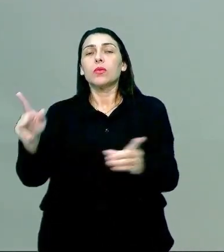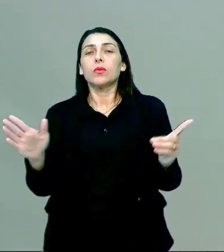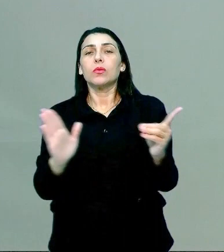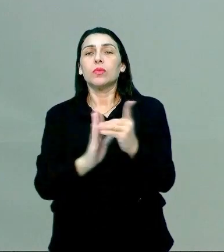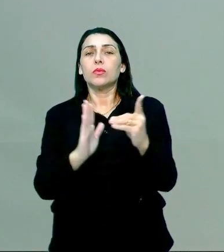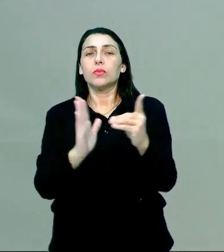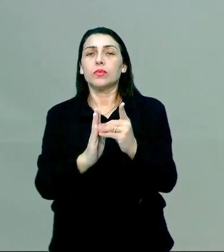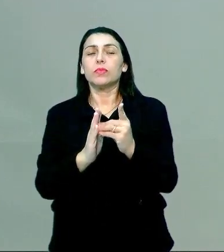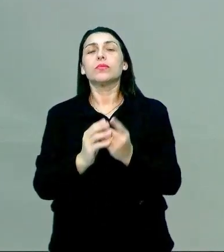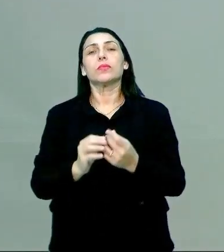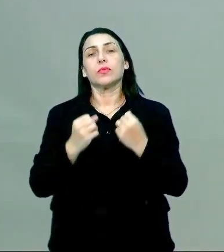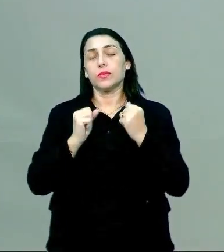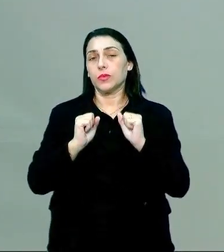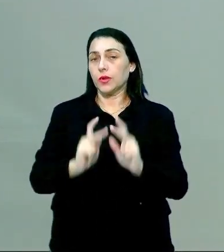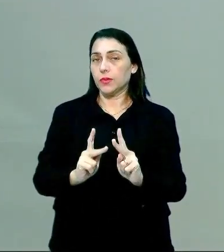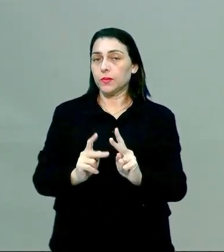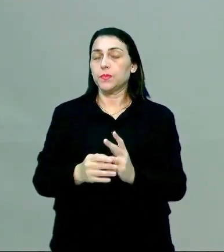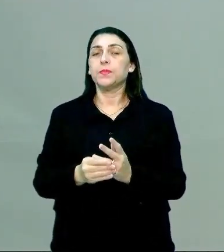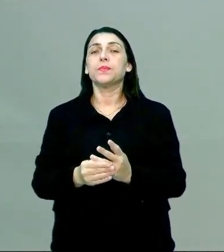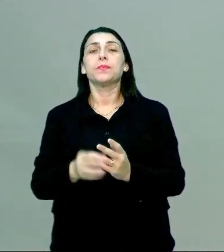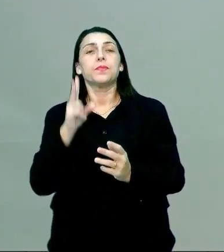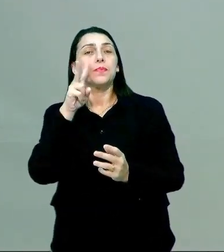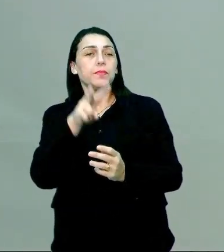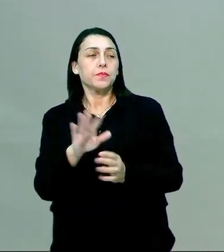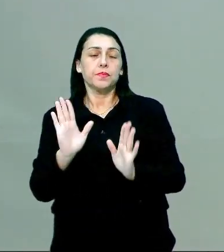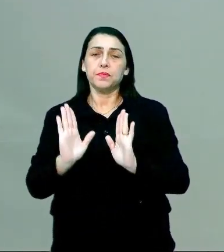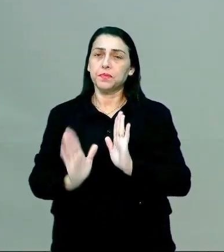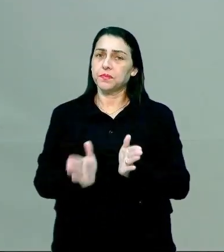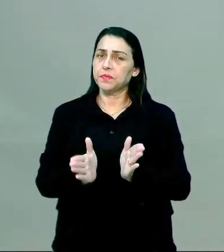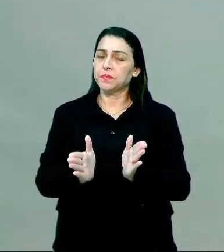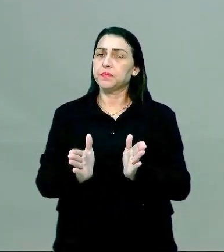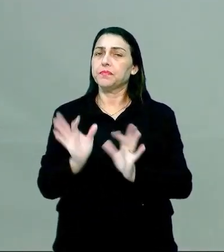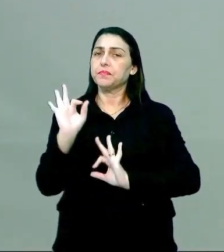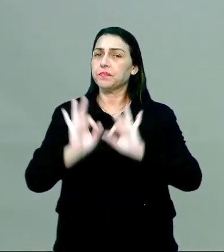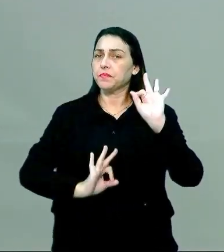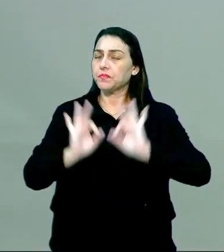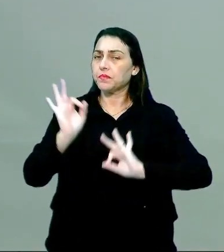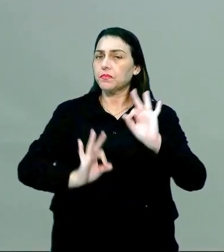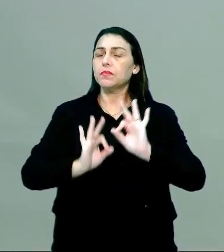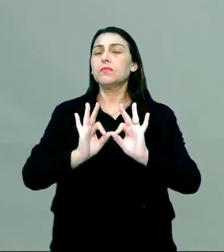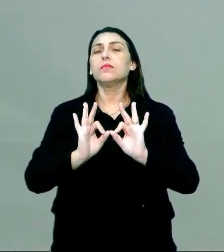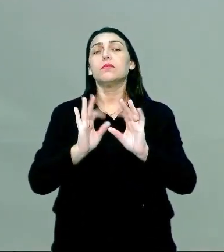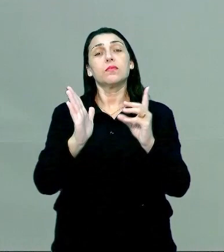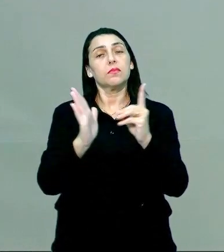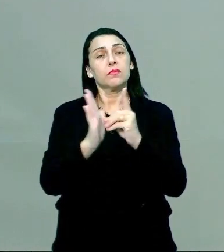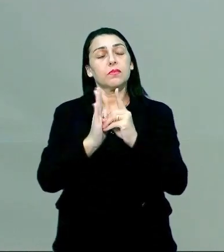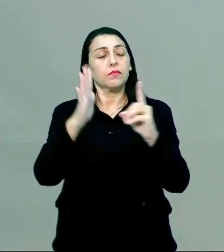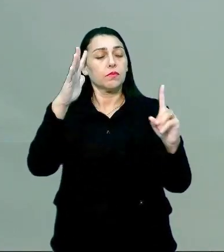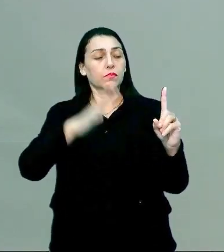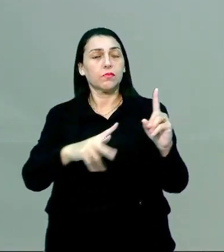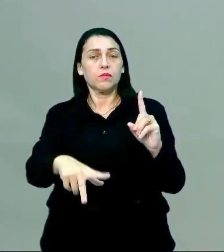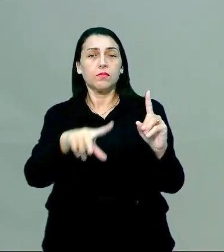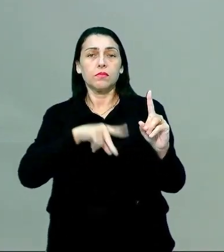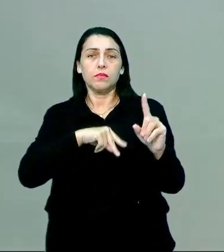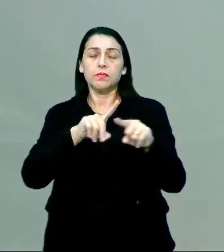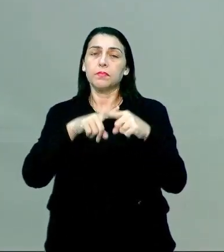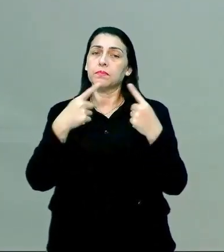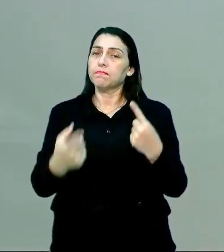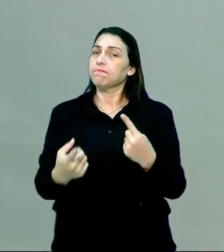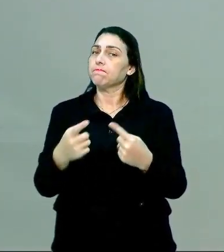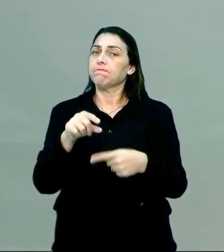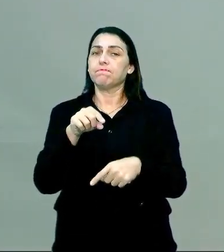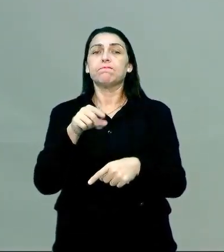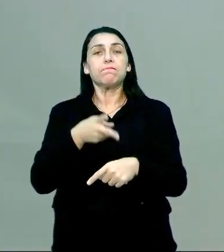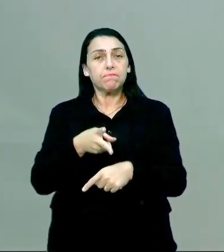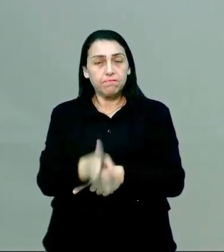ela é equivocada, tranquilo? E aí a gente vai vendo já esse direcionamento da construção. Matriz indígena, influência portuguesa, porém a gente não parou por